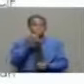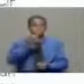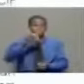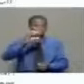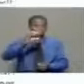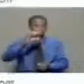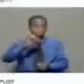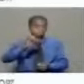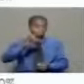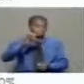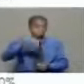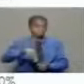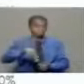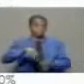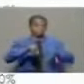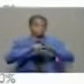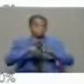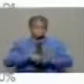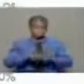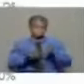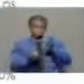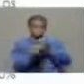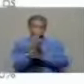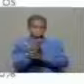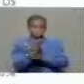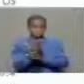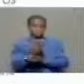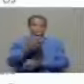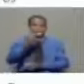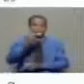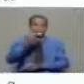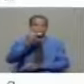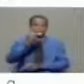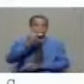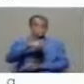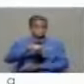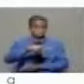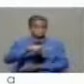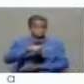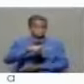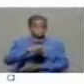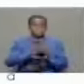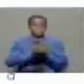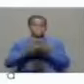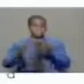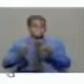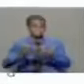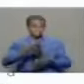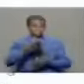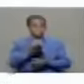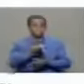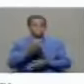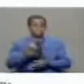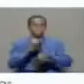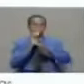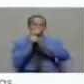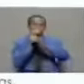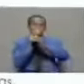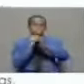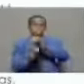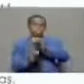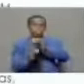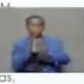rede de supermercados quero através da cedência de noventa porcento das participações sociais do